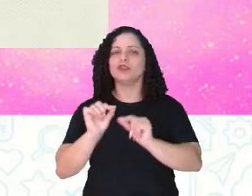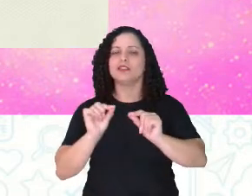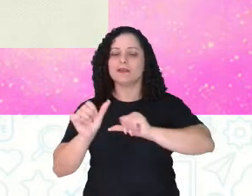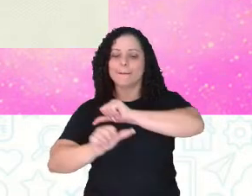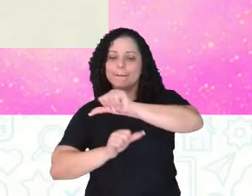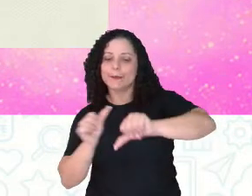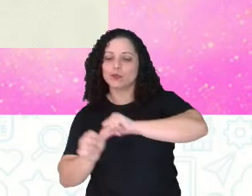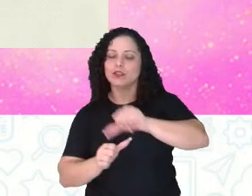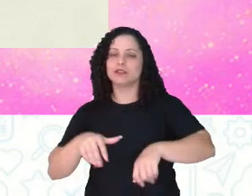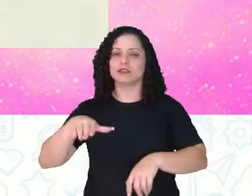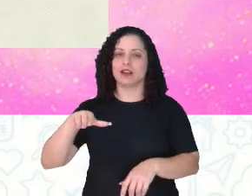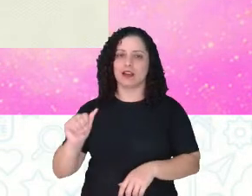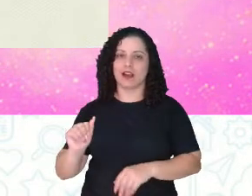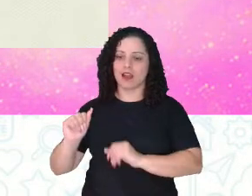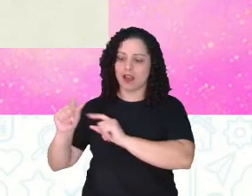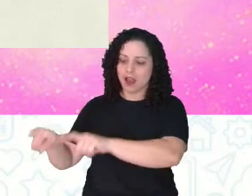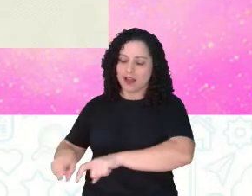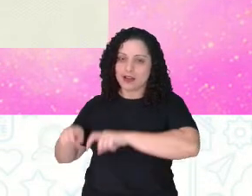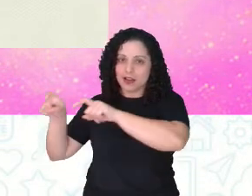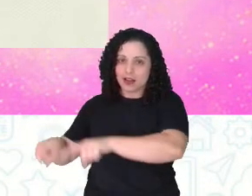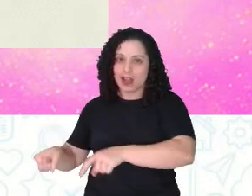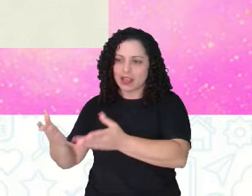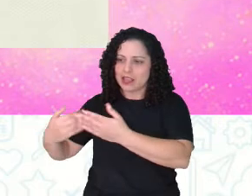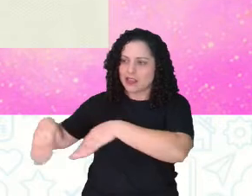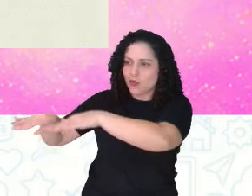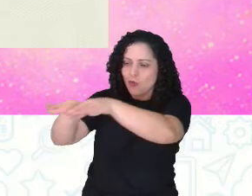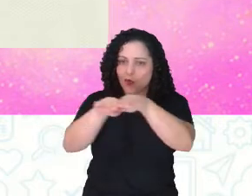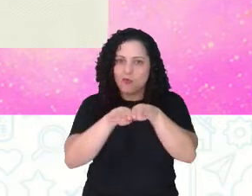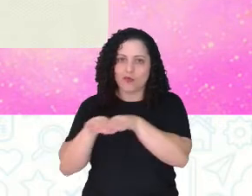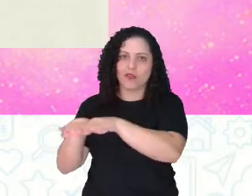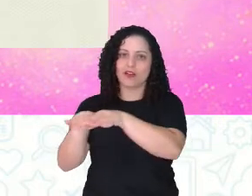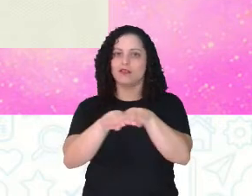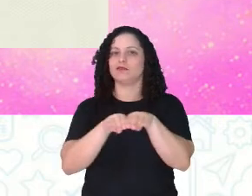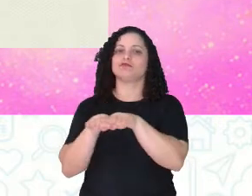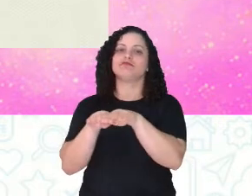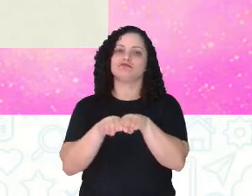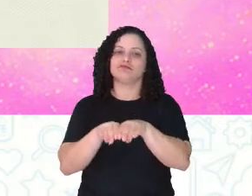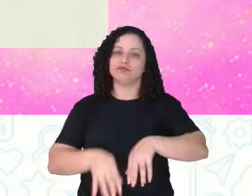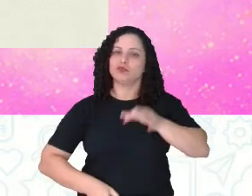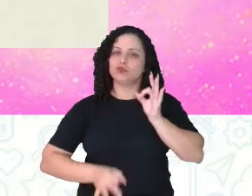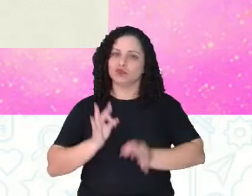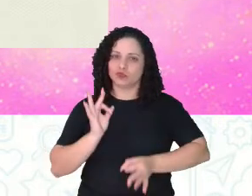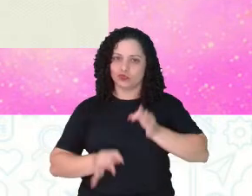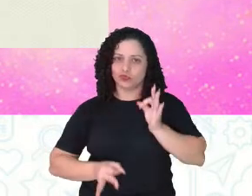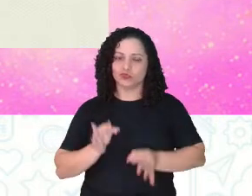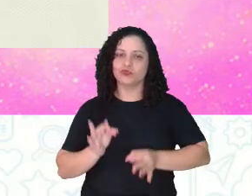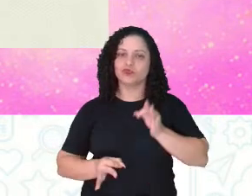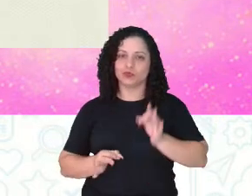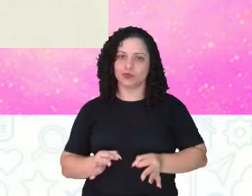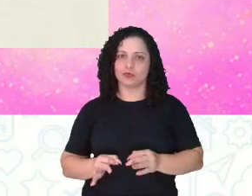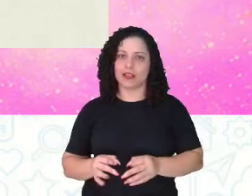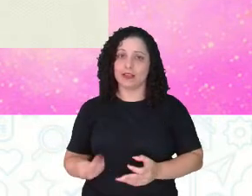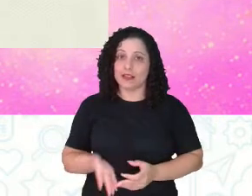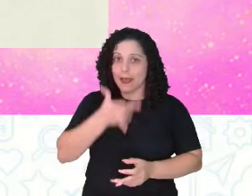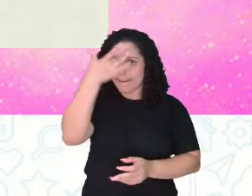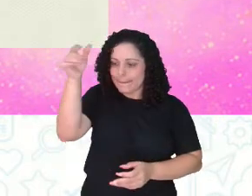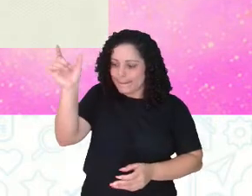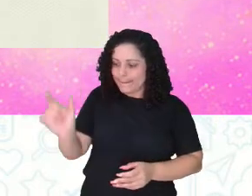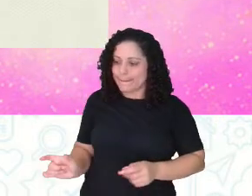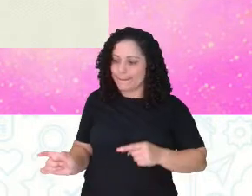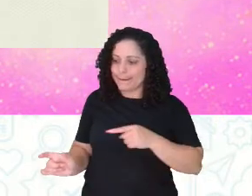né? Redistribuir de uma forma mais igualitária essas terras, de uma forma mais justa, para que esse pequeno